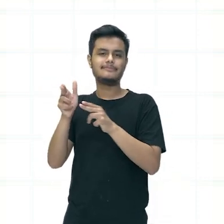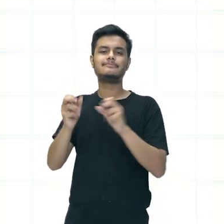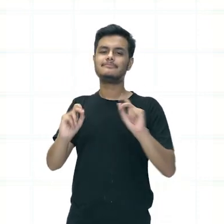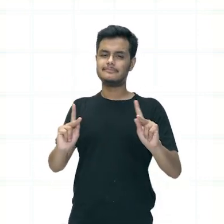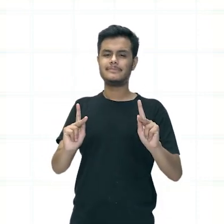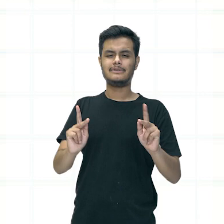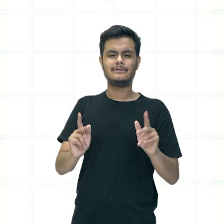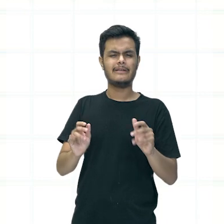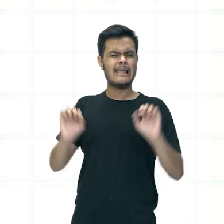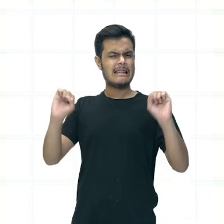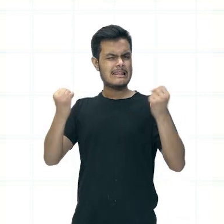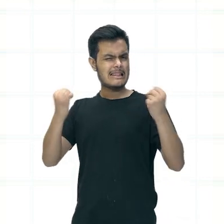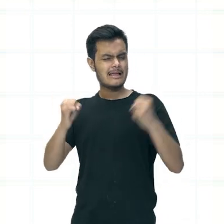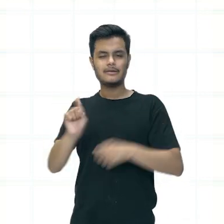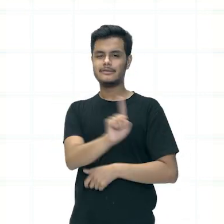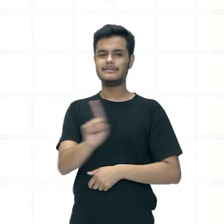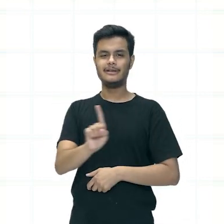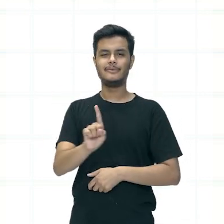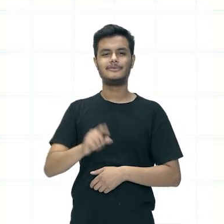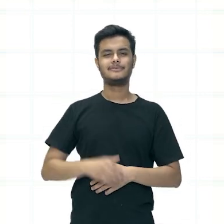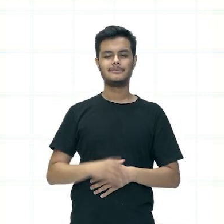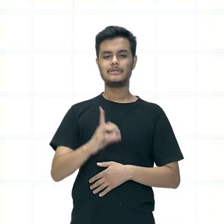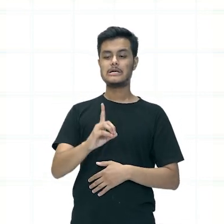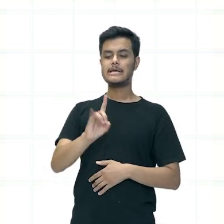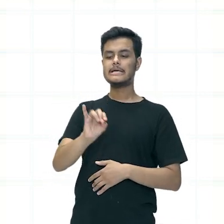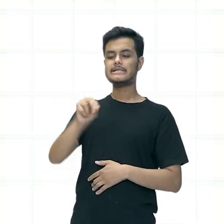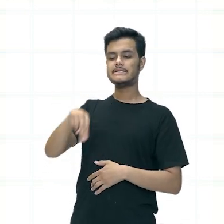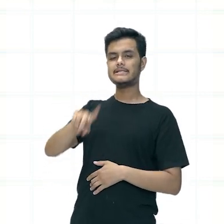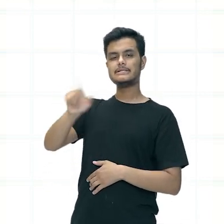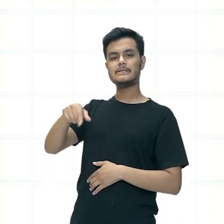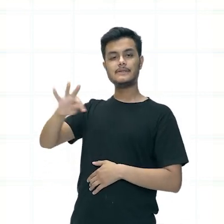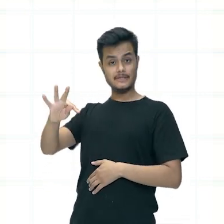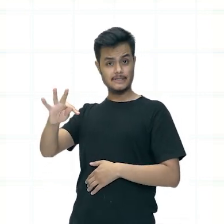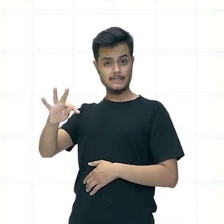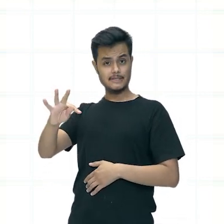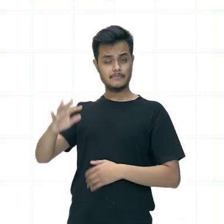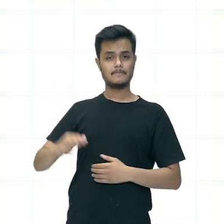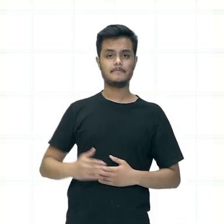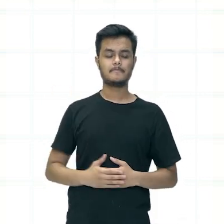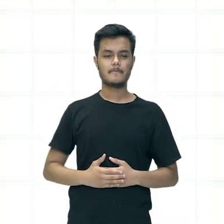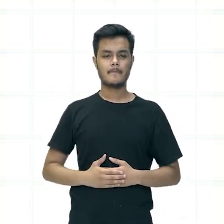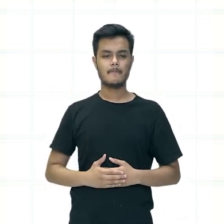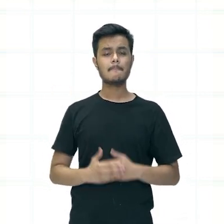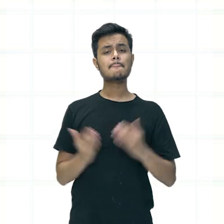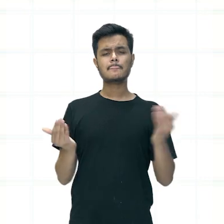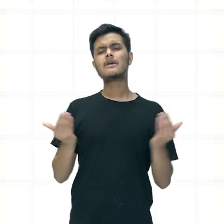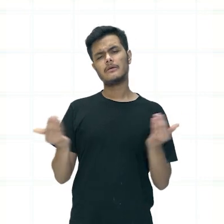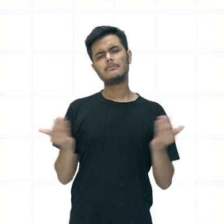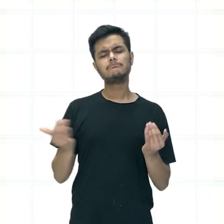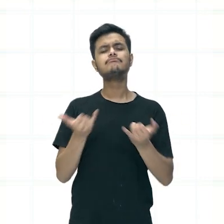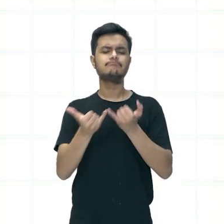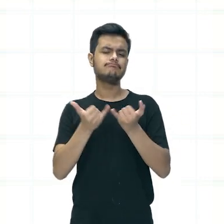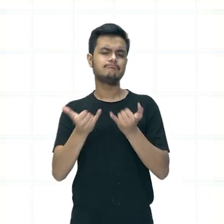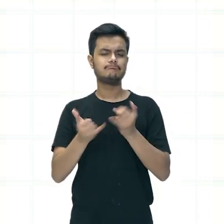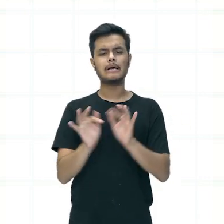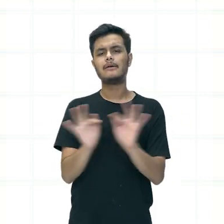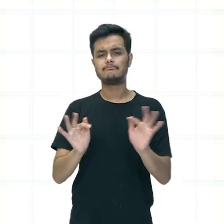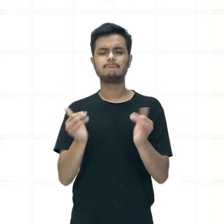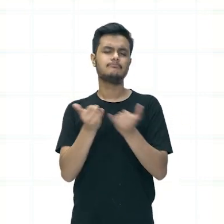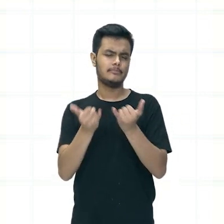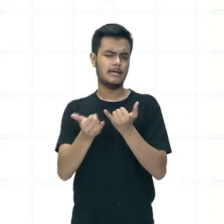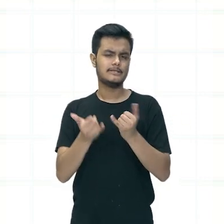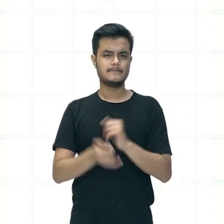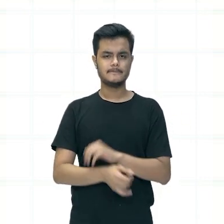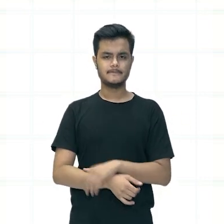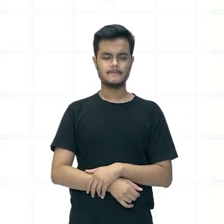coisa nenhuma. Mateus é ele, então eles são equivalentes, ok? Eles se